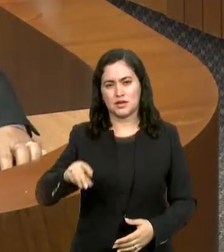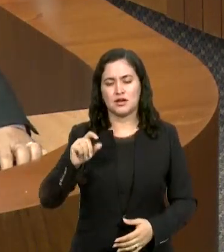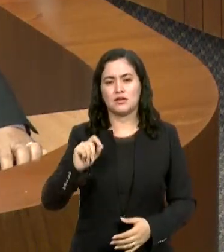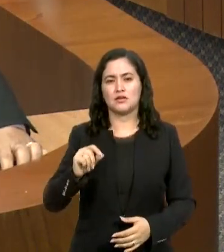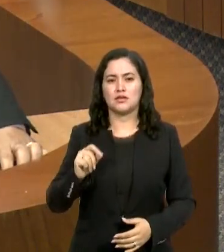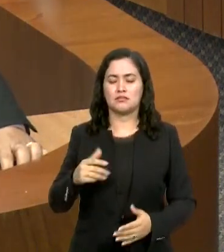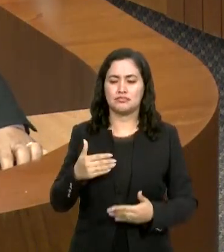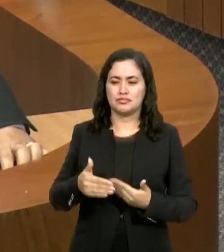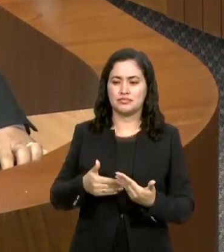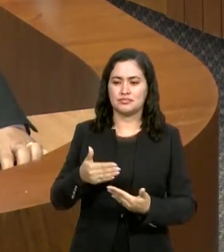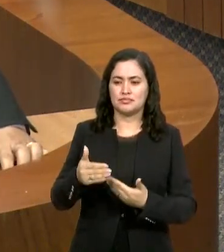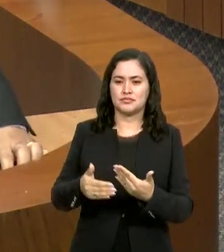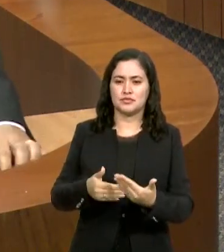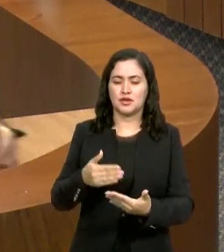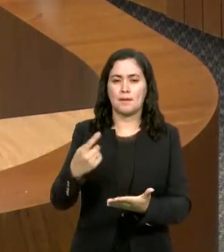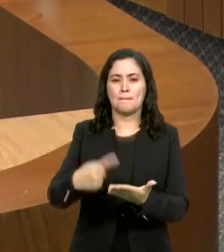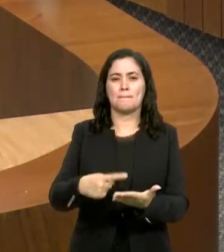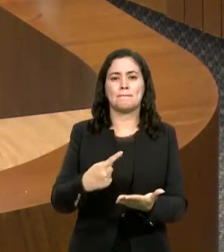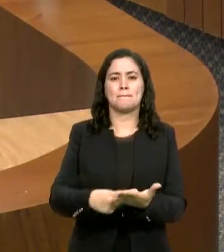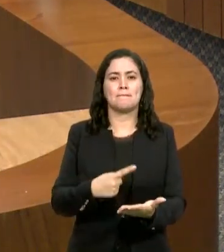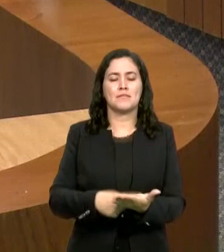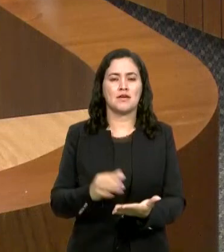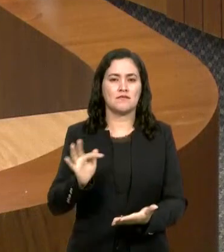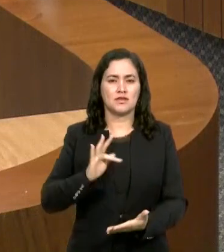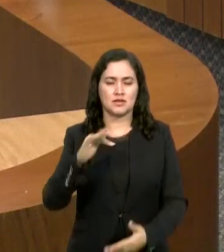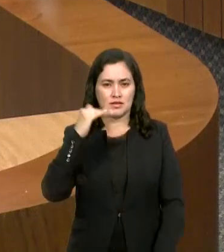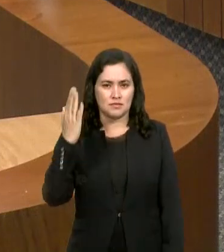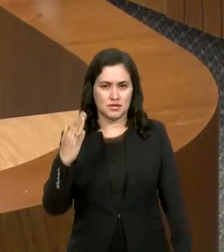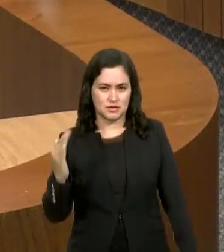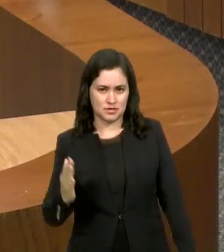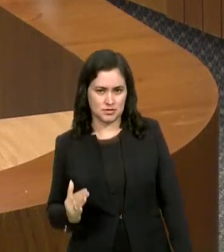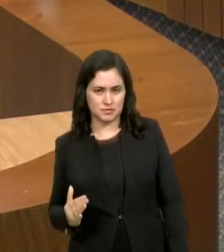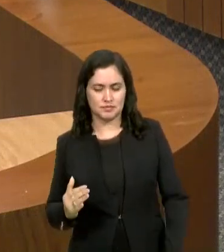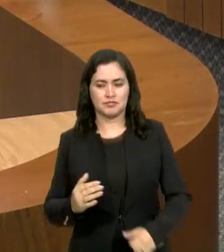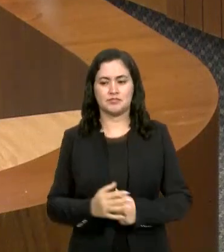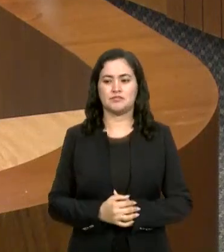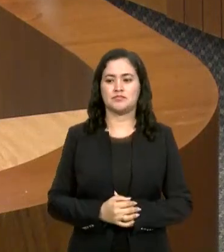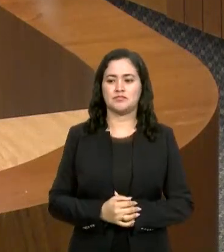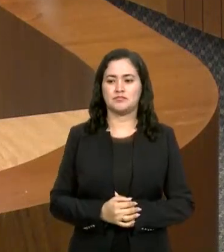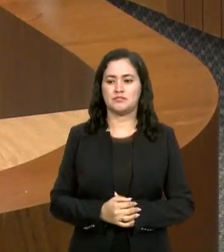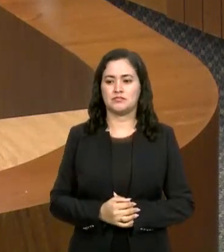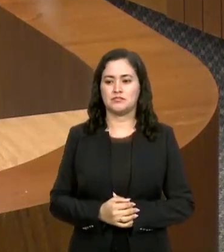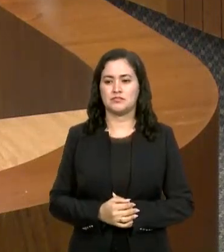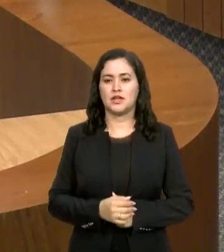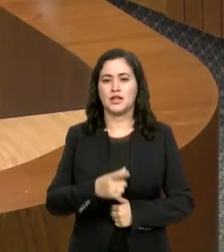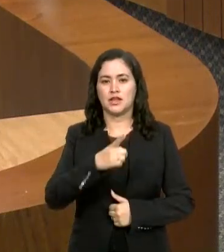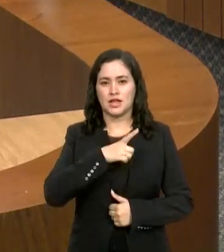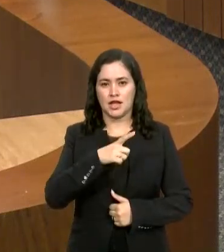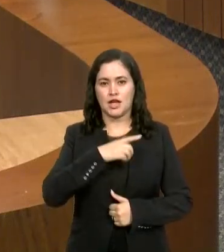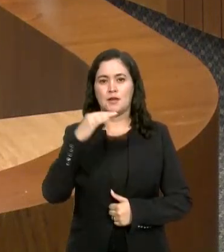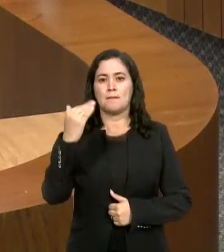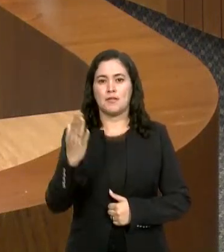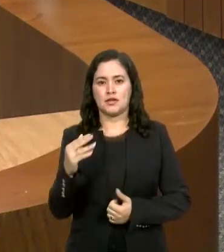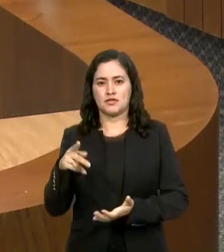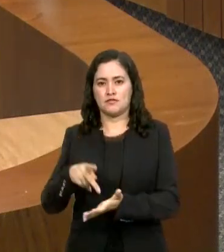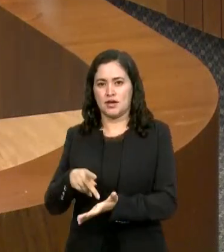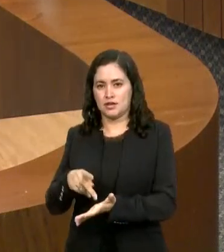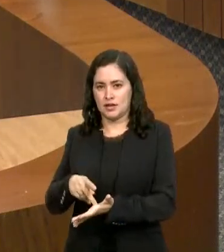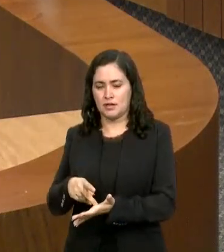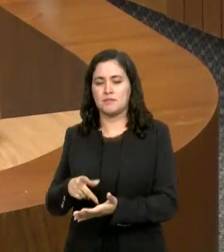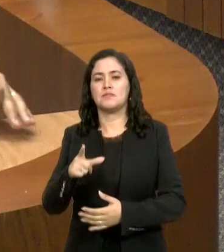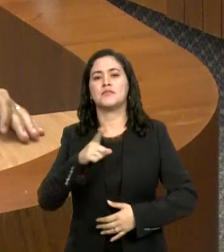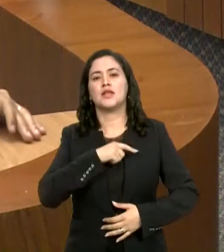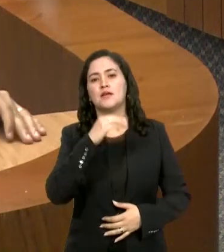Pacto Federativo Brasileiro. Eu conclamo essa casa. Existe um Brasil real e um Brasil inventado. A gente precisa